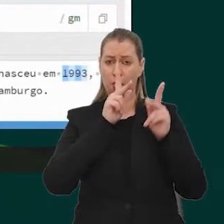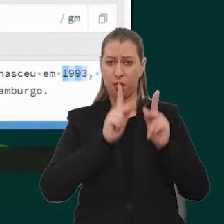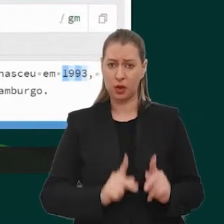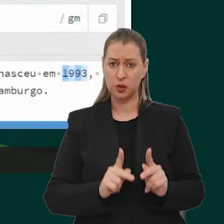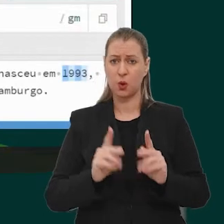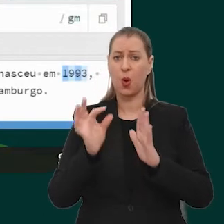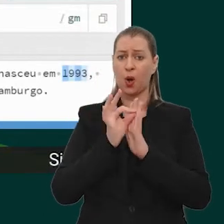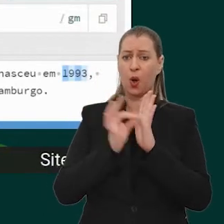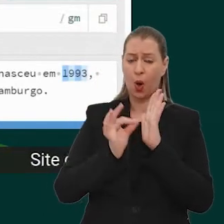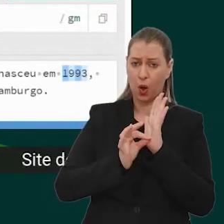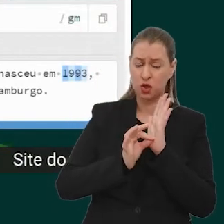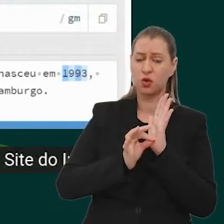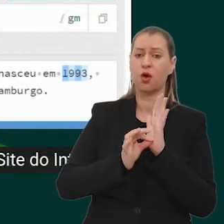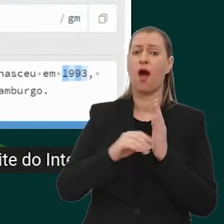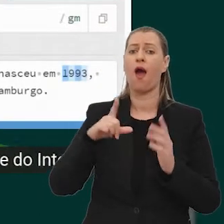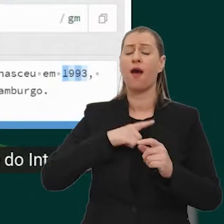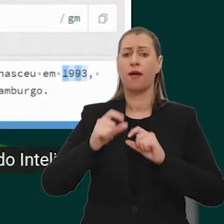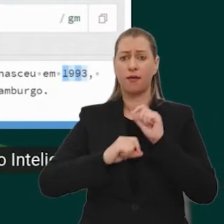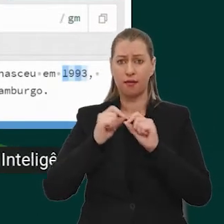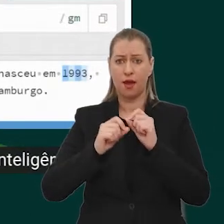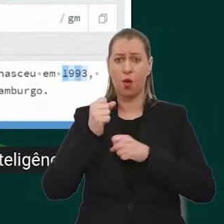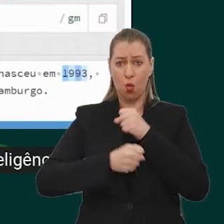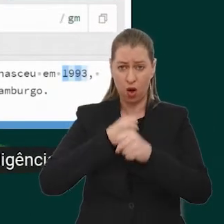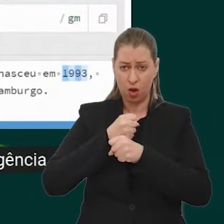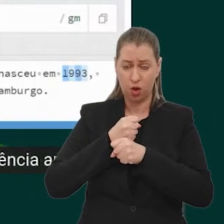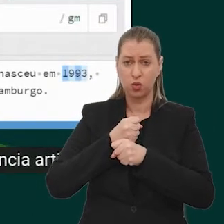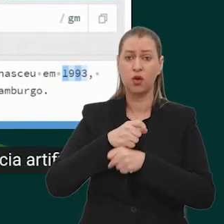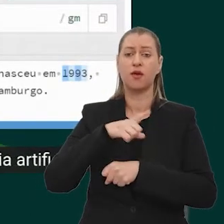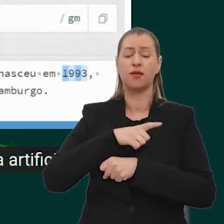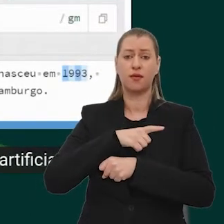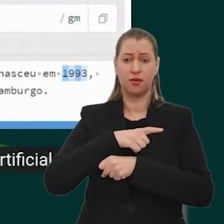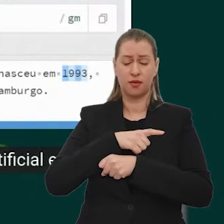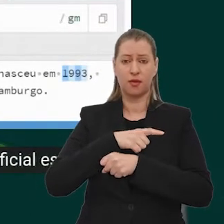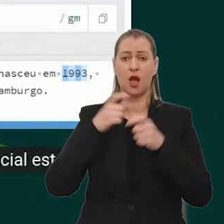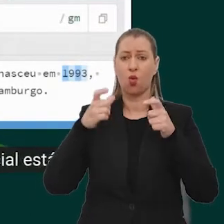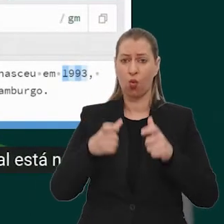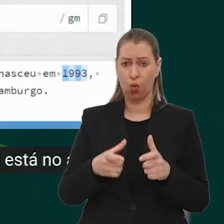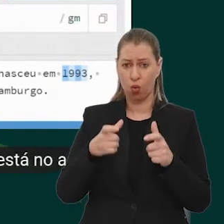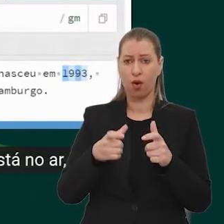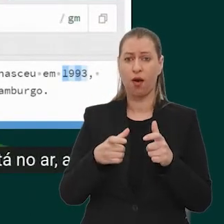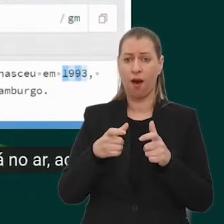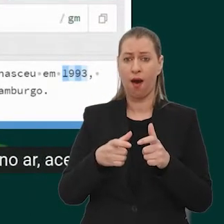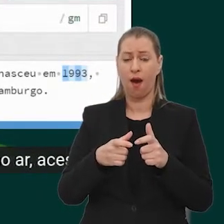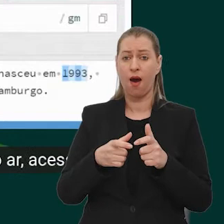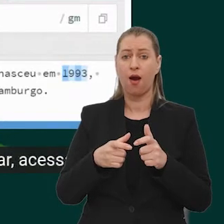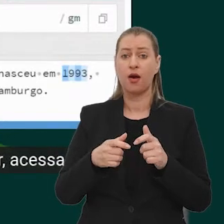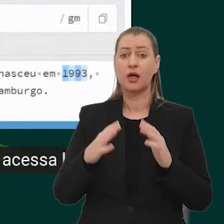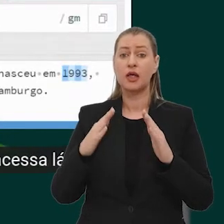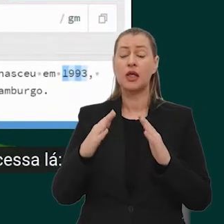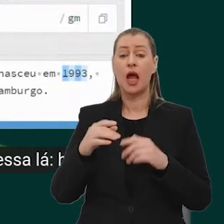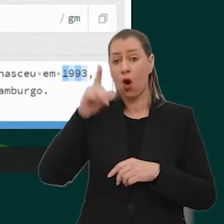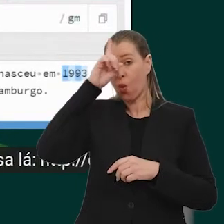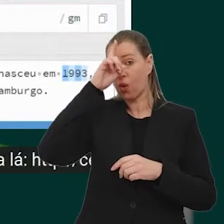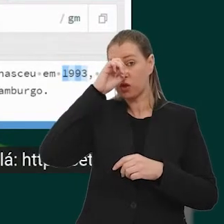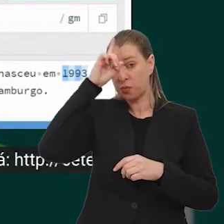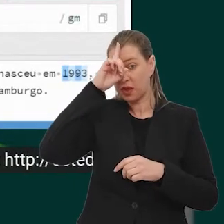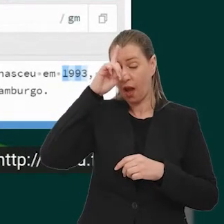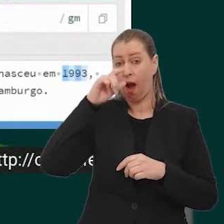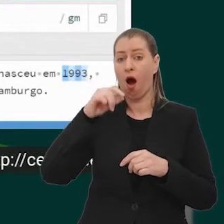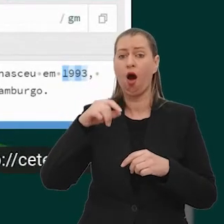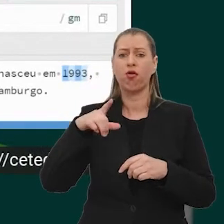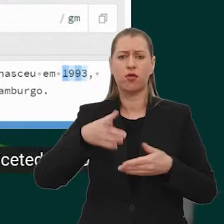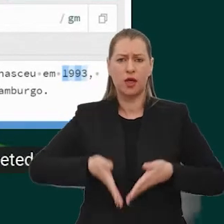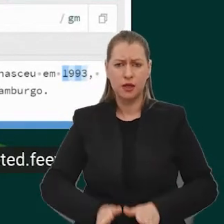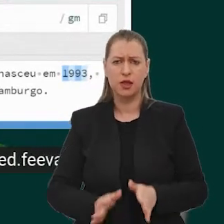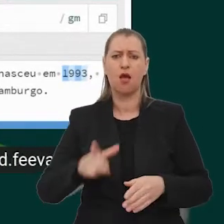tenho um código, eu tenho um ano, eu tenho um local, o Hospital São Rafael, eu tenho uma cidade. Mas o que acontece quando a